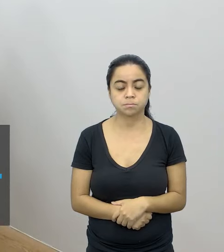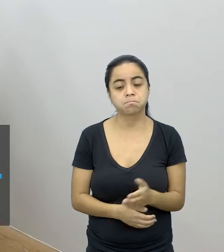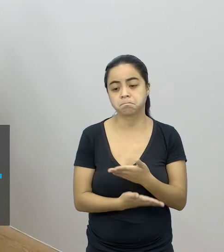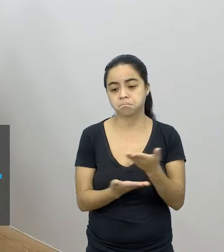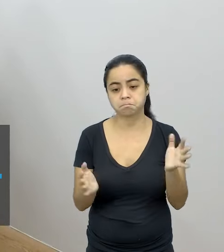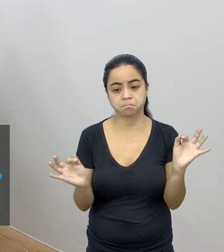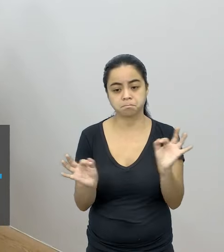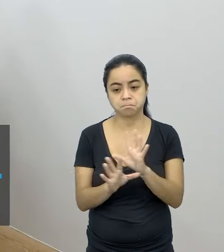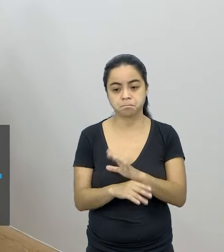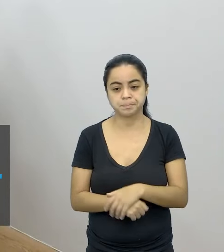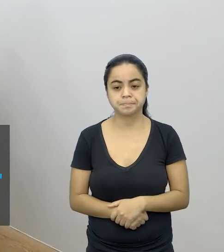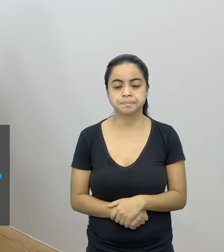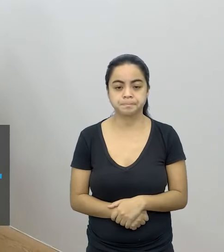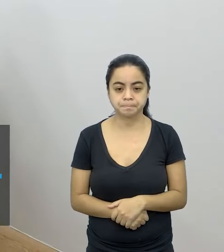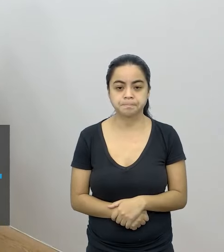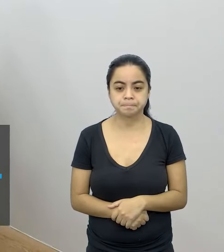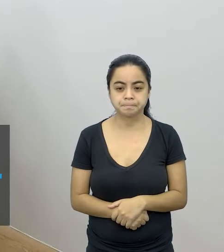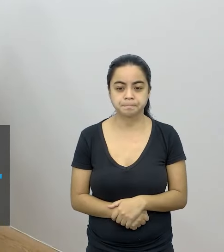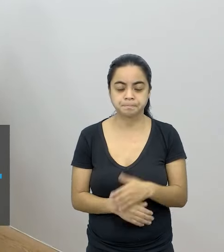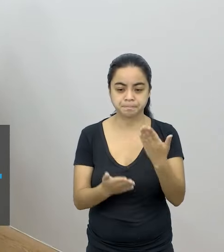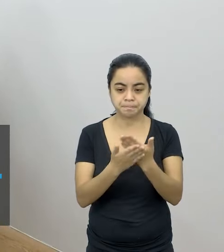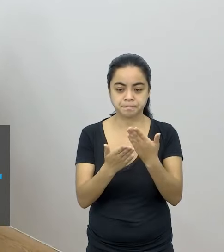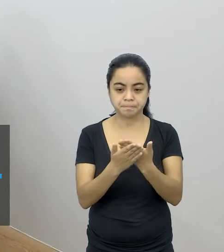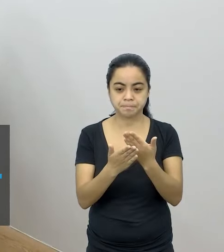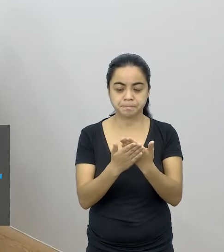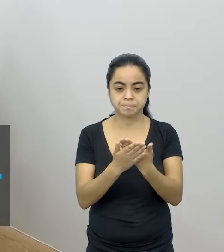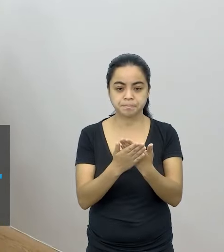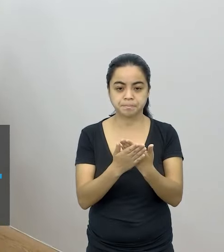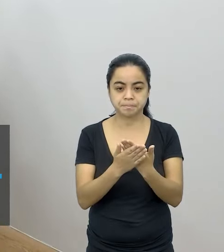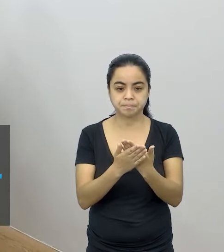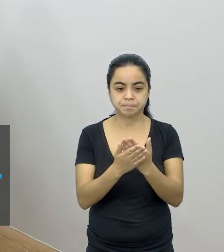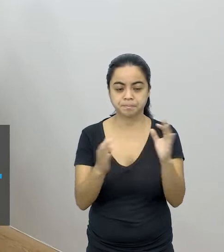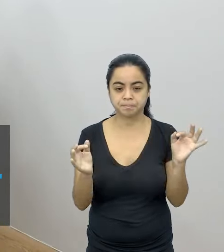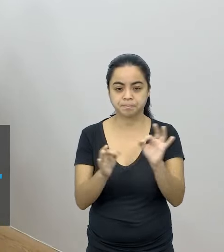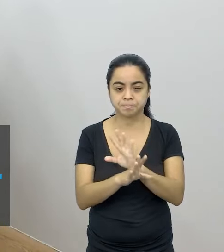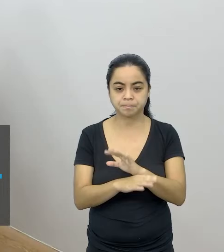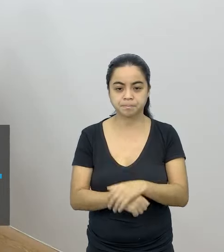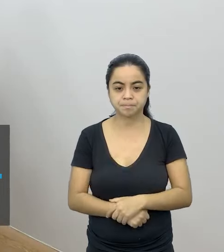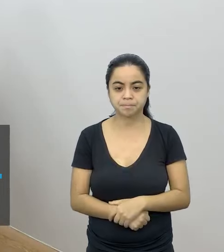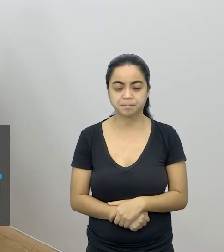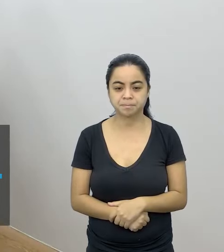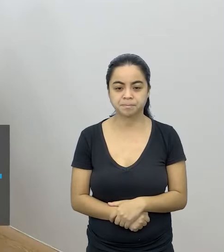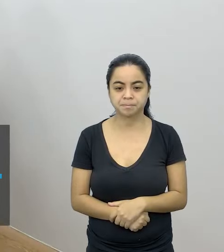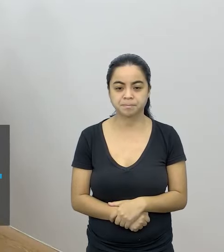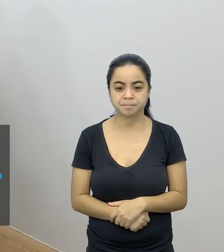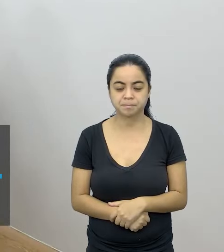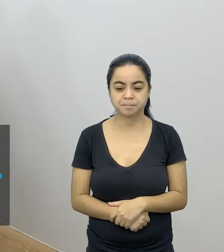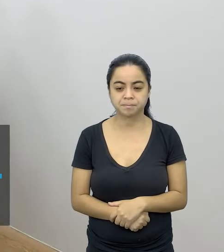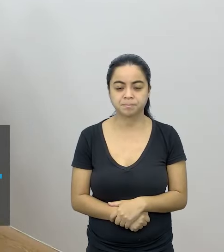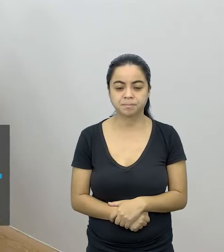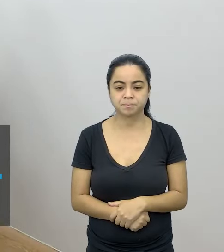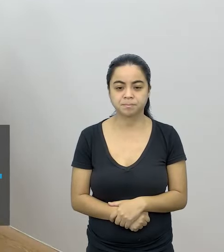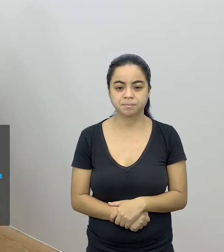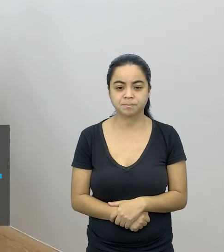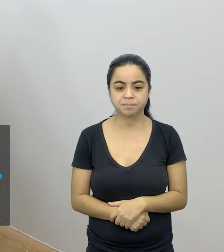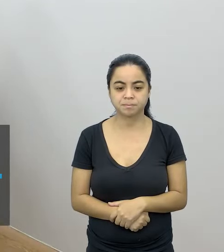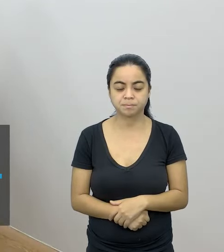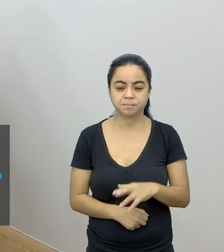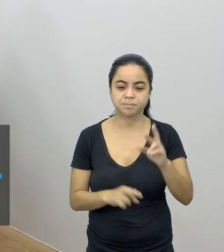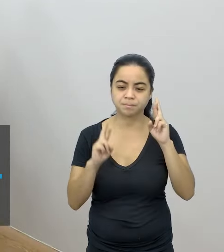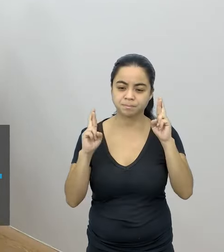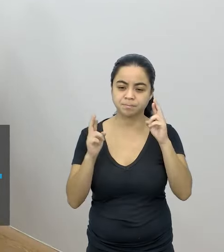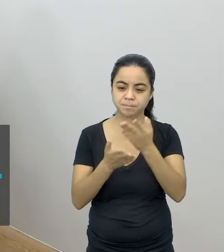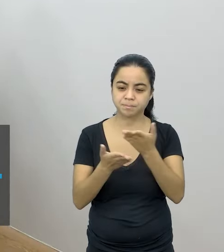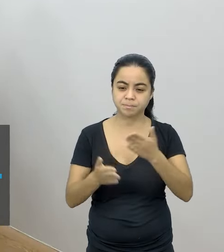É isso então, né, Vivi, por hoje. A nossa aula de hoje... Nosso encontro de hoje está sendo finalizado. Espero que